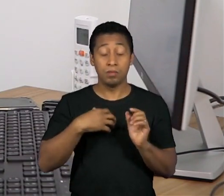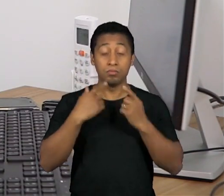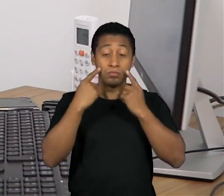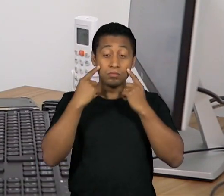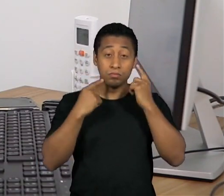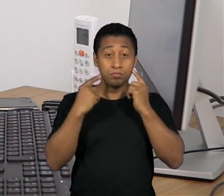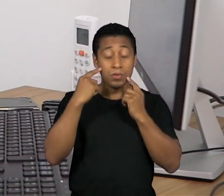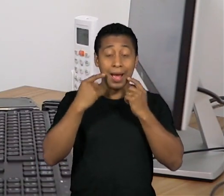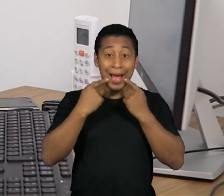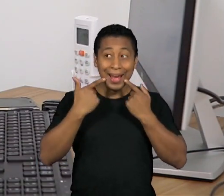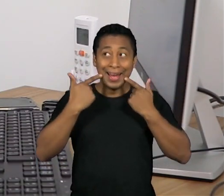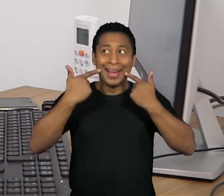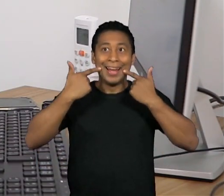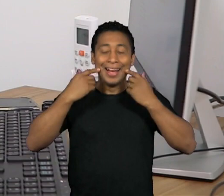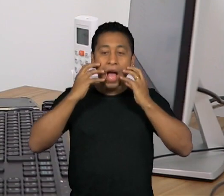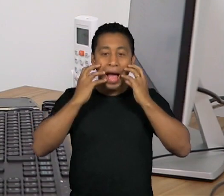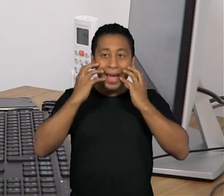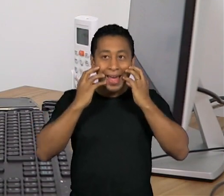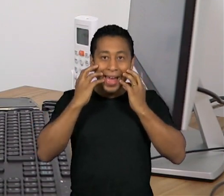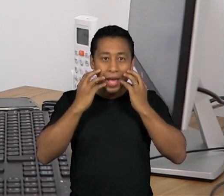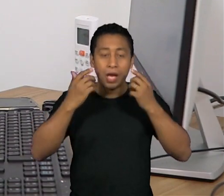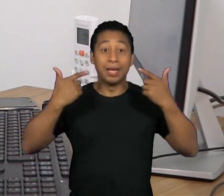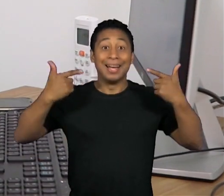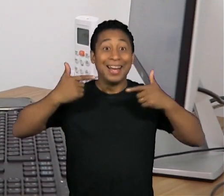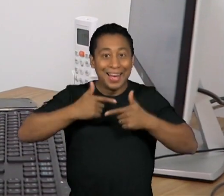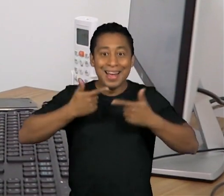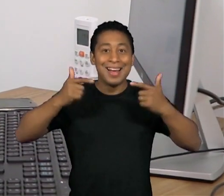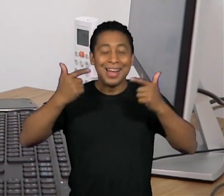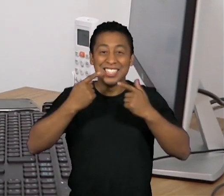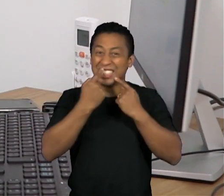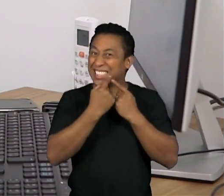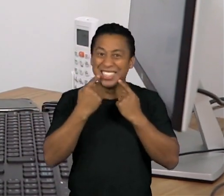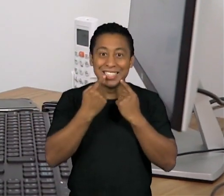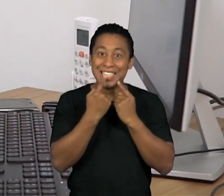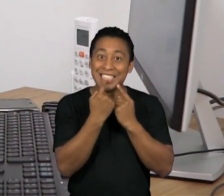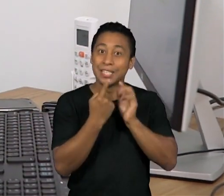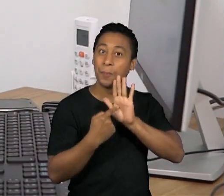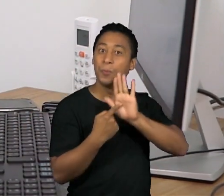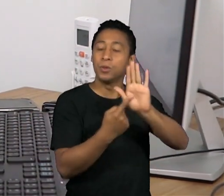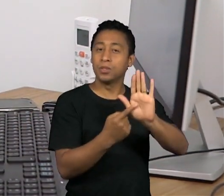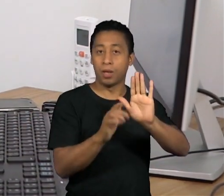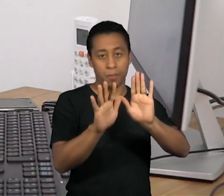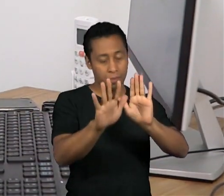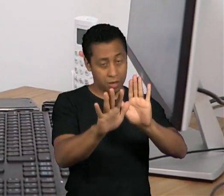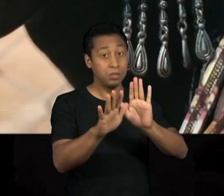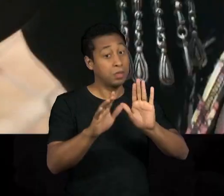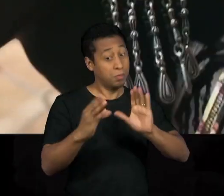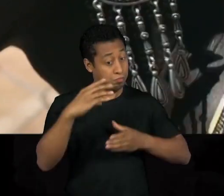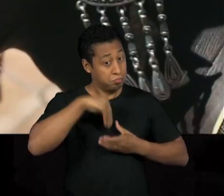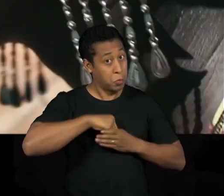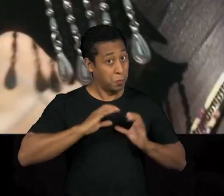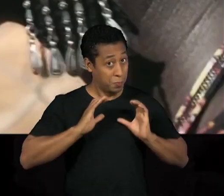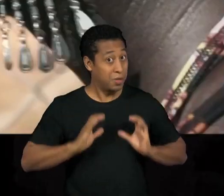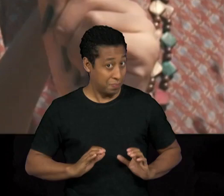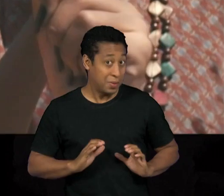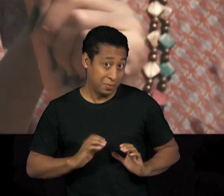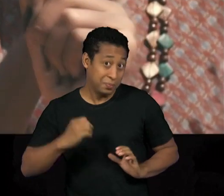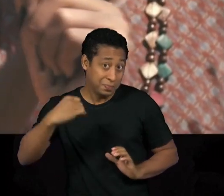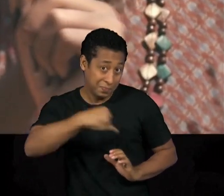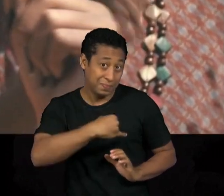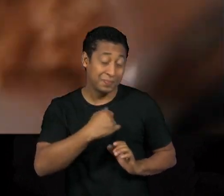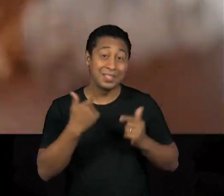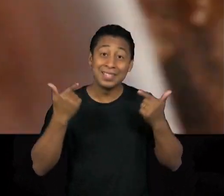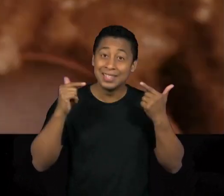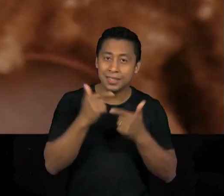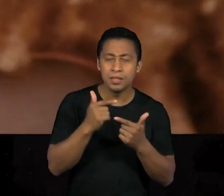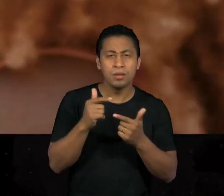você abrir, movimentar a face, mostrar os dentes, mas na verdade o riso faz parte do comportamento. É muito peculiar